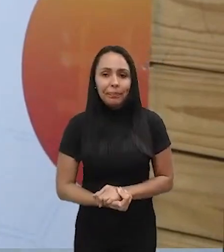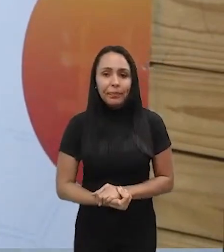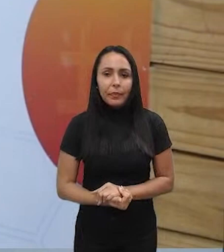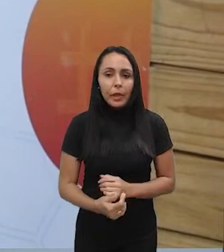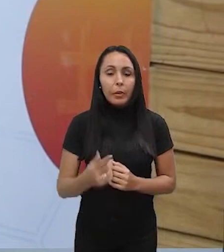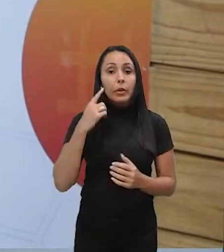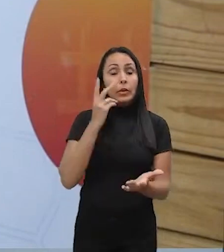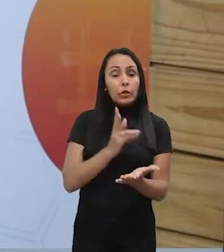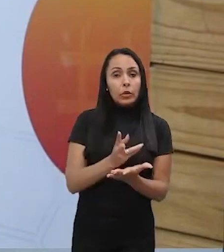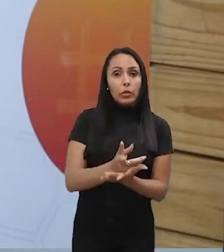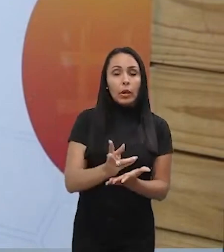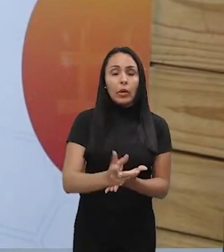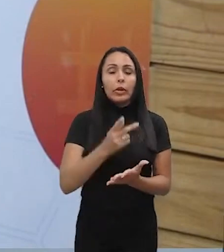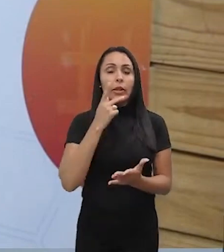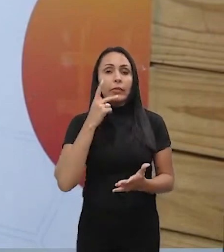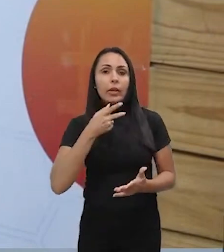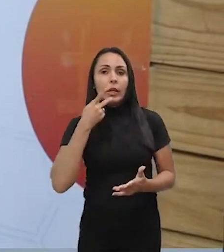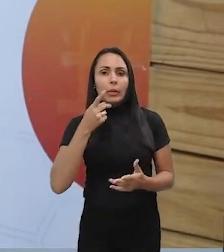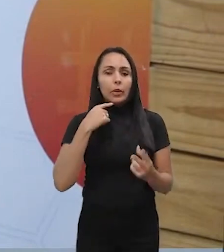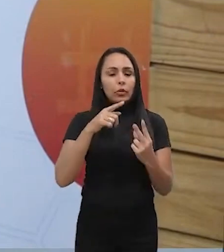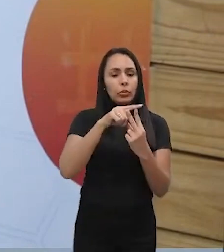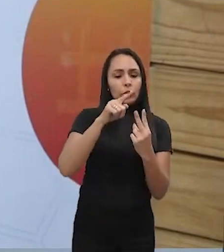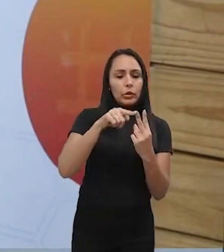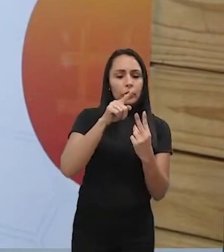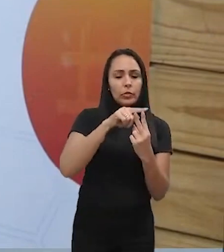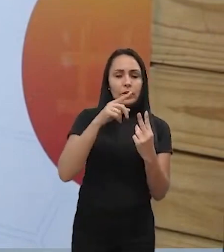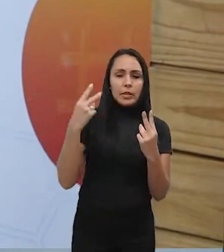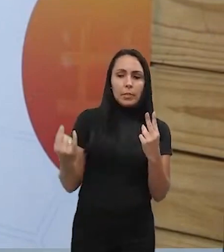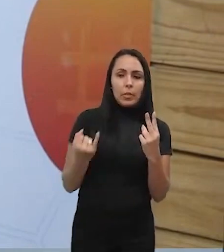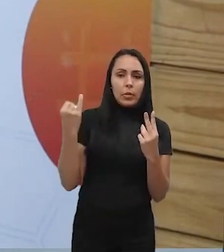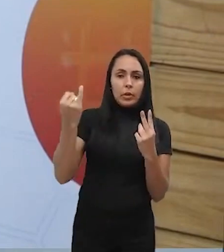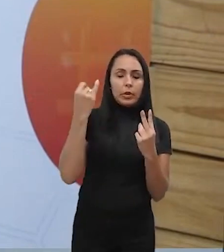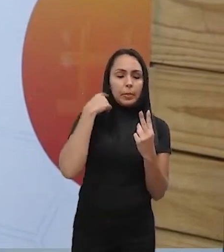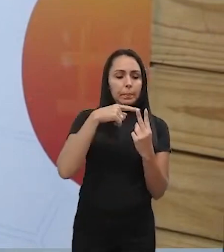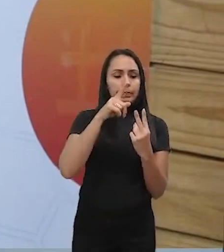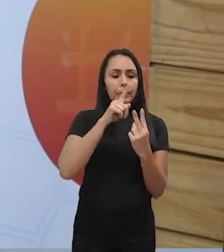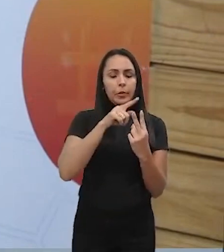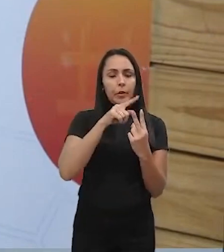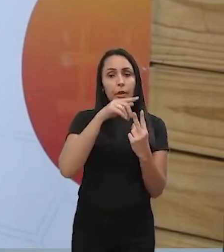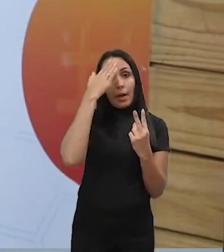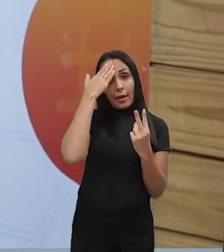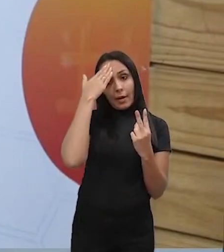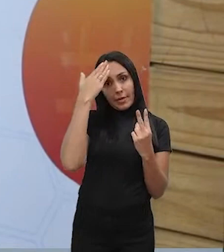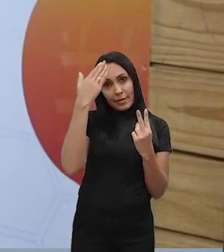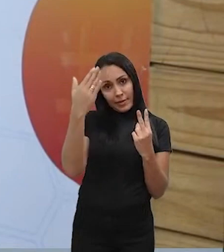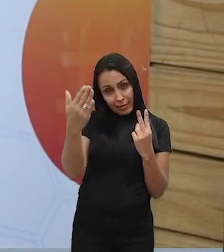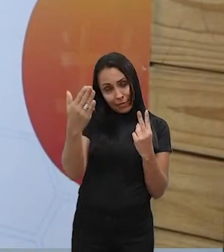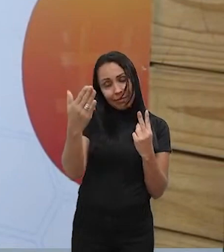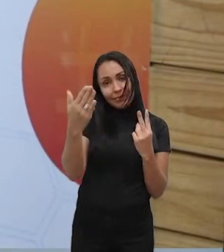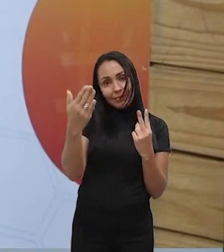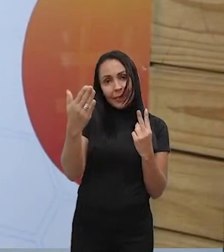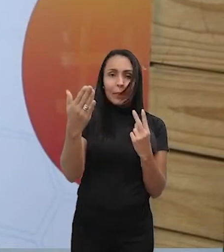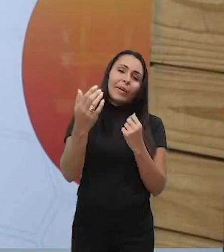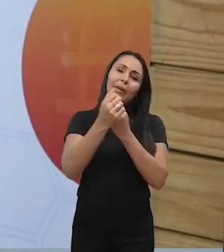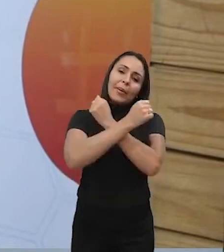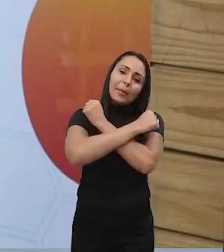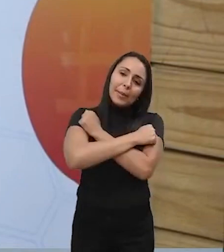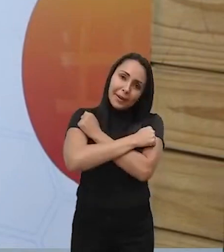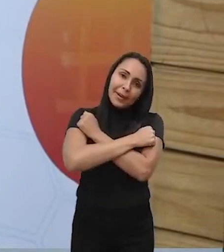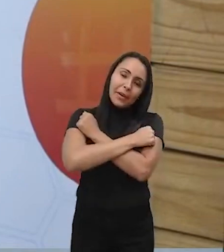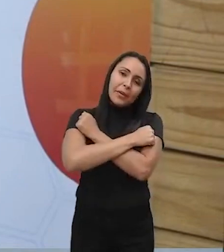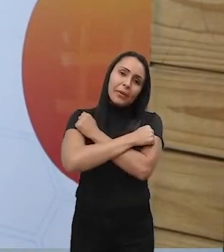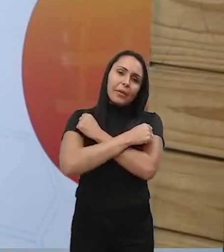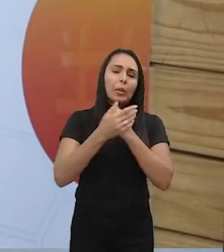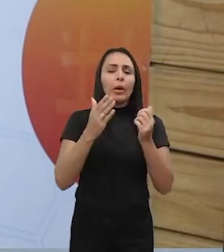gente dar continuidade, eu queria falar para vocês duas coisas muito importantes. Primeiro é agradecer e mandar um